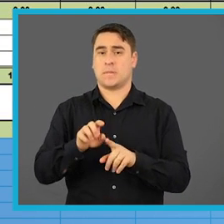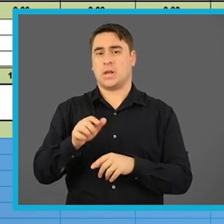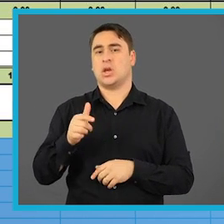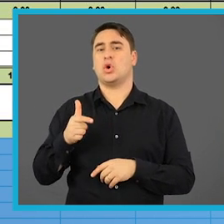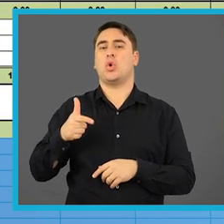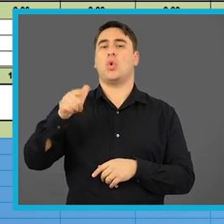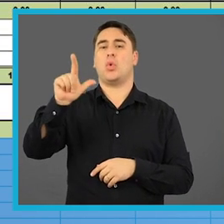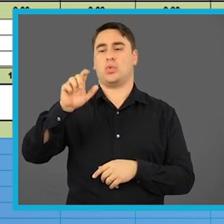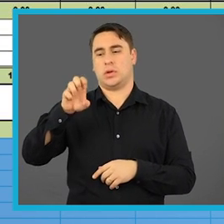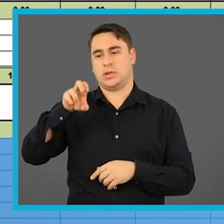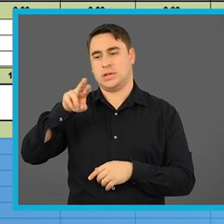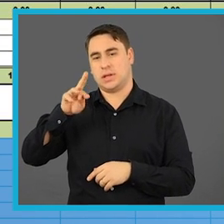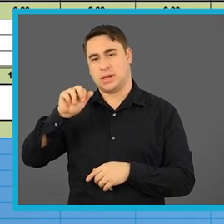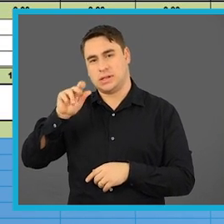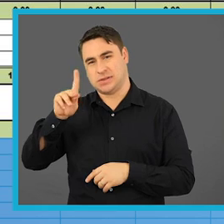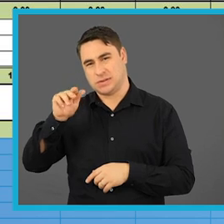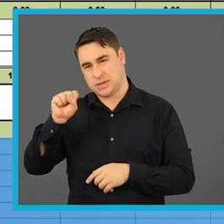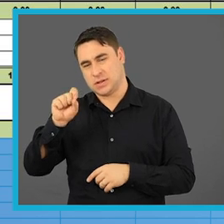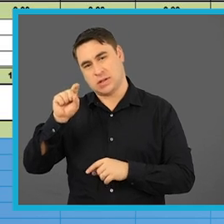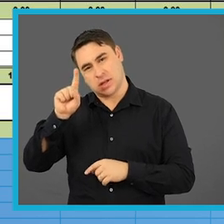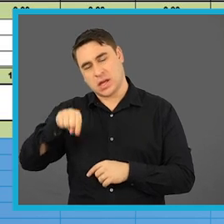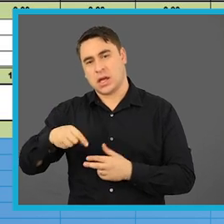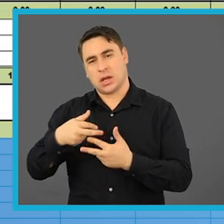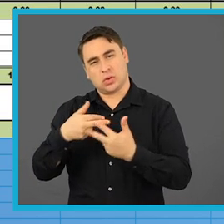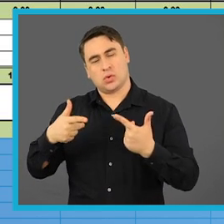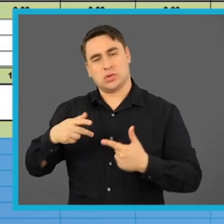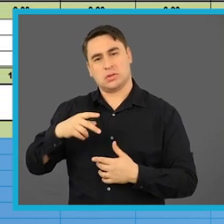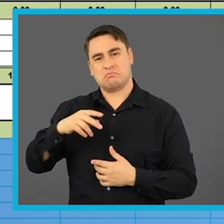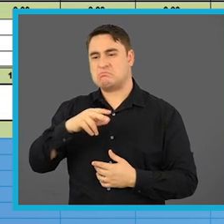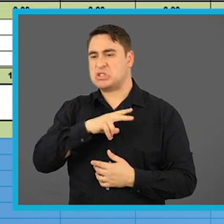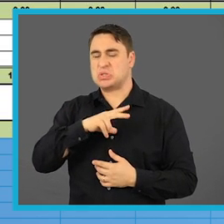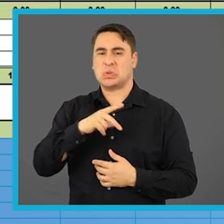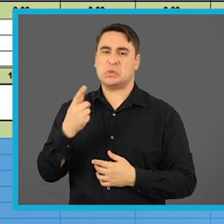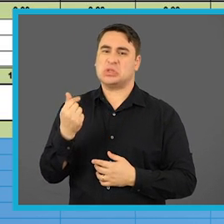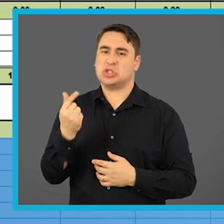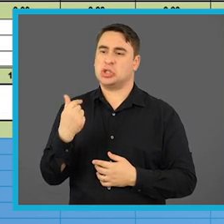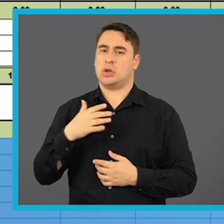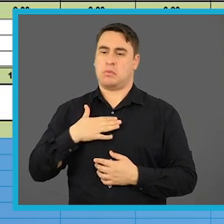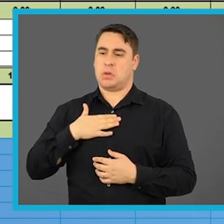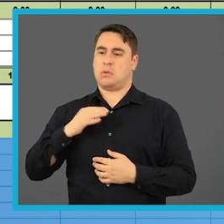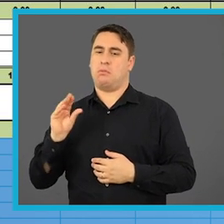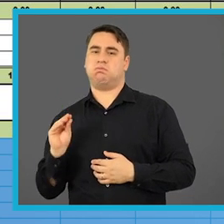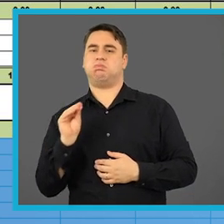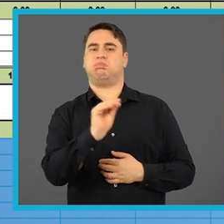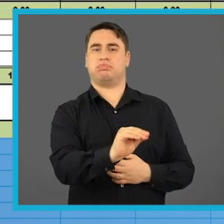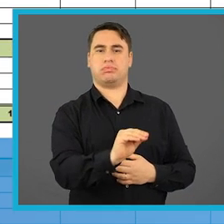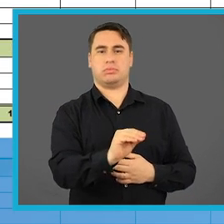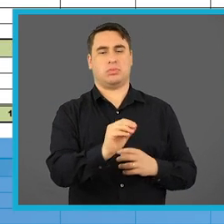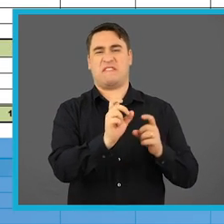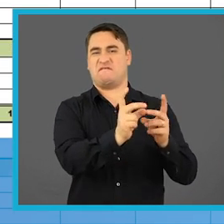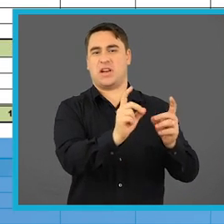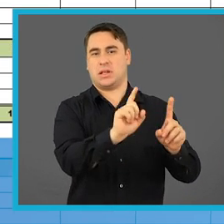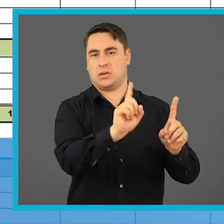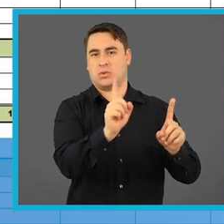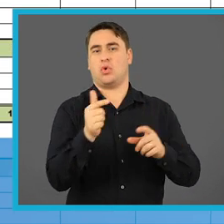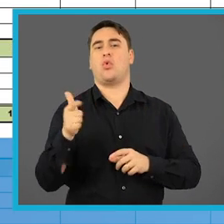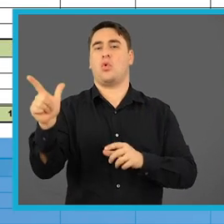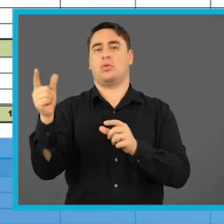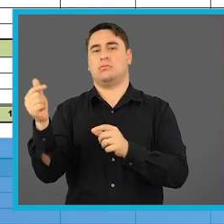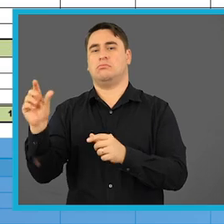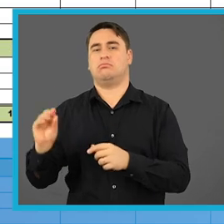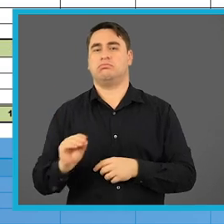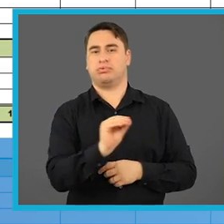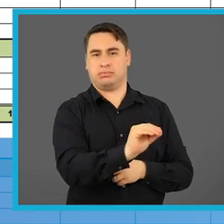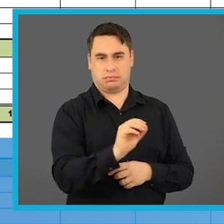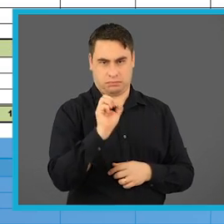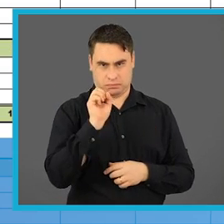entradas e outras entradas são aportes pessoais, dinheiro que eu coloco na empresa que não é fruto de venda, não é